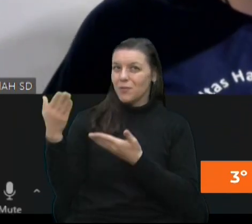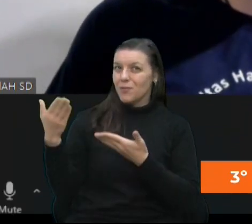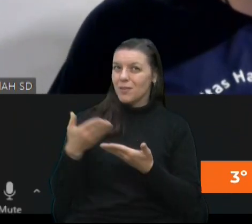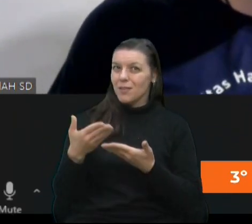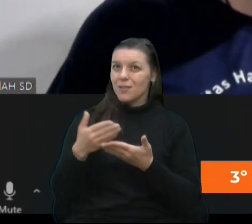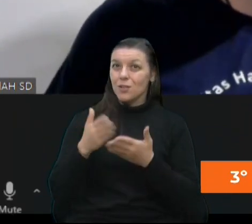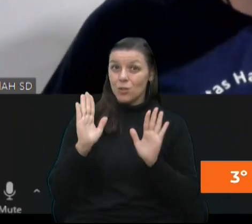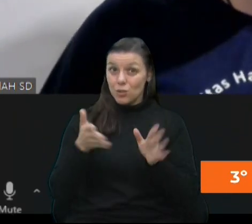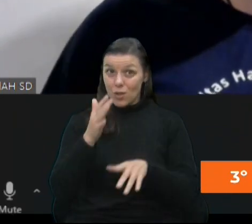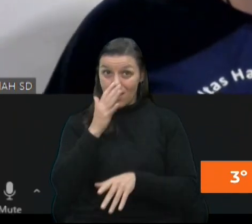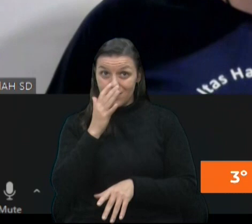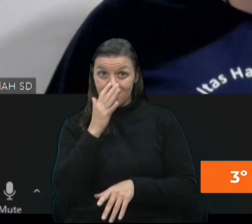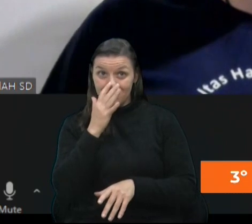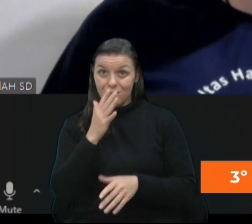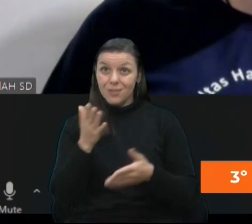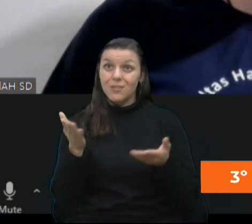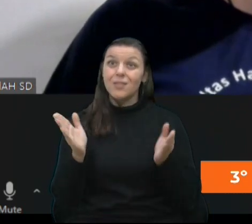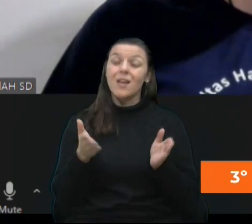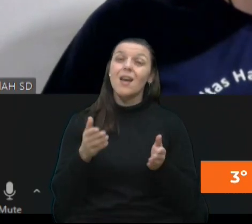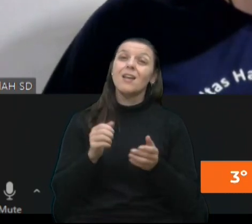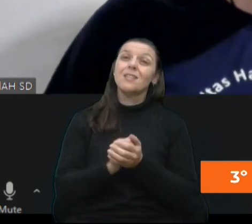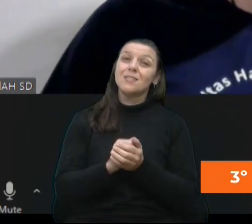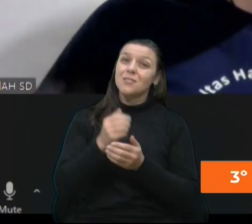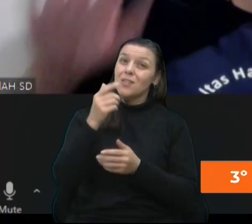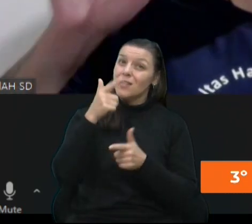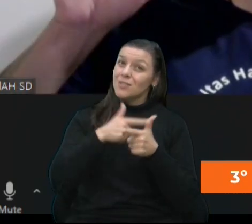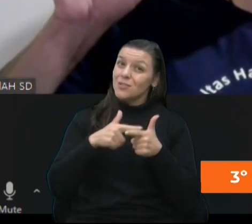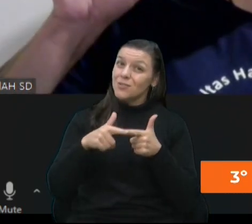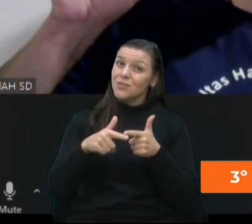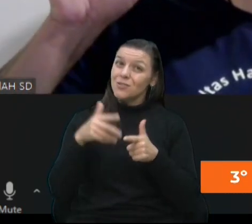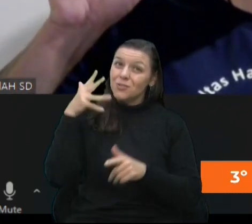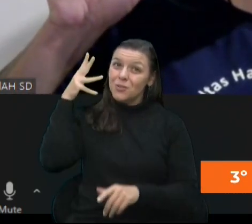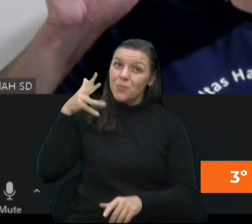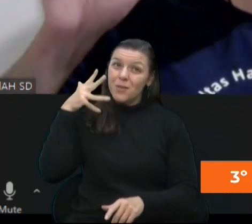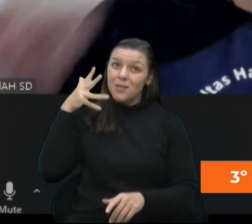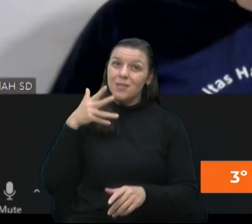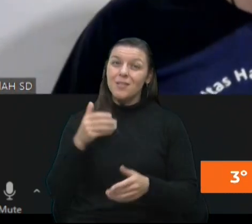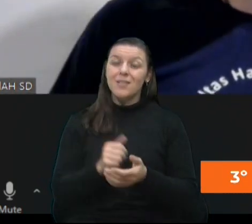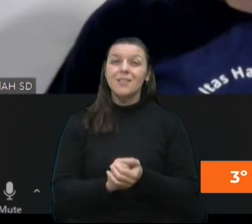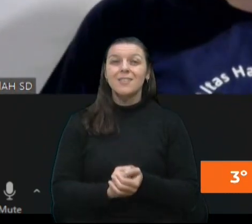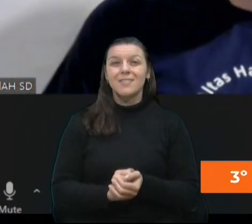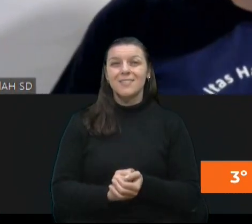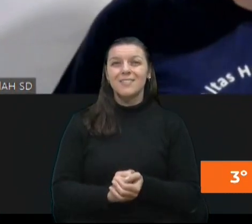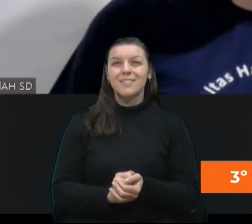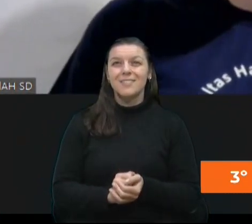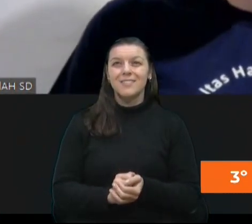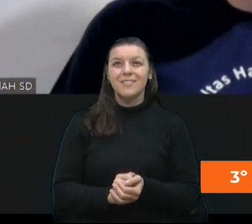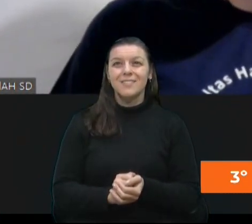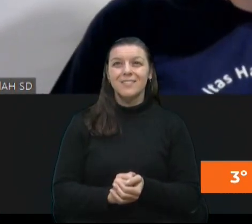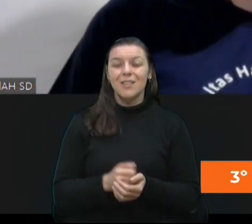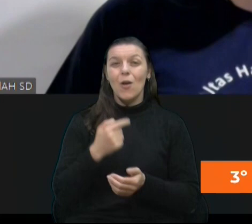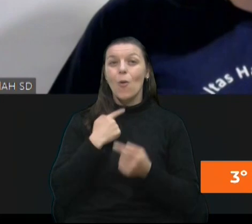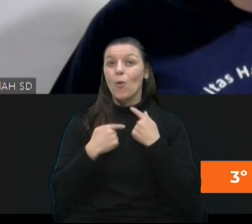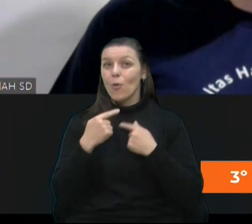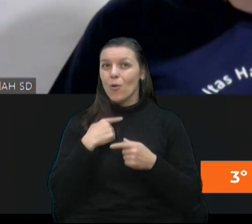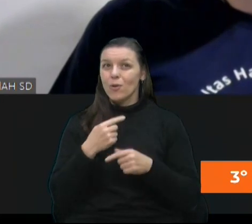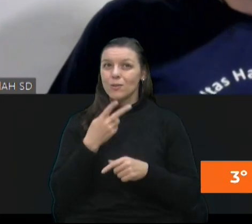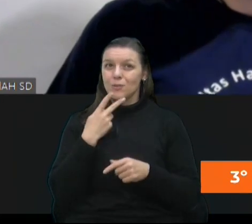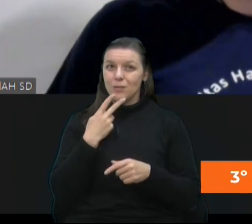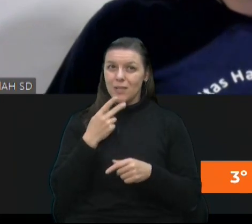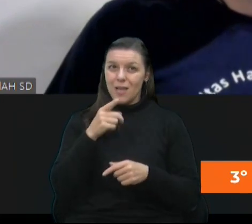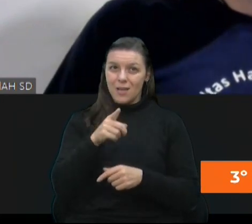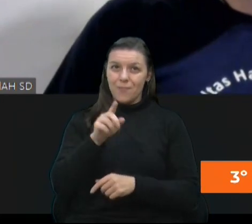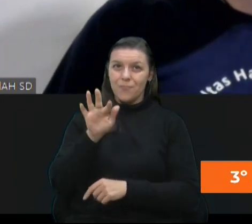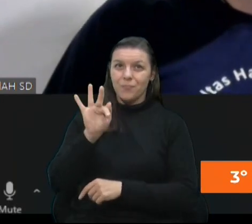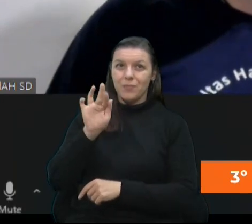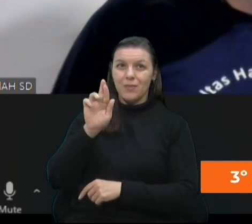vendo aí na tela? Já está comigo, já está dividindo a tela o nosso palestrante de hoje, coisa bem boa. Eu gosto de falar que ele é o